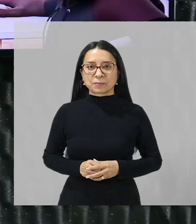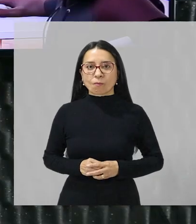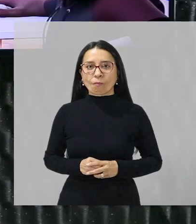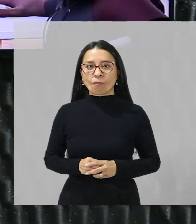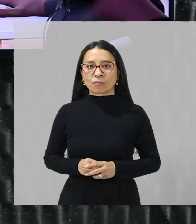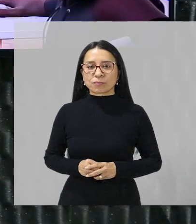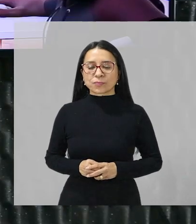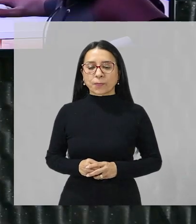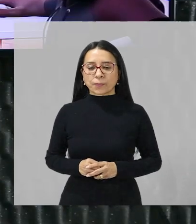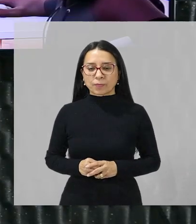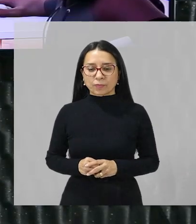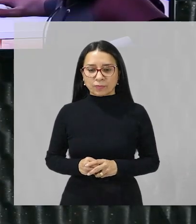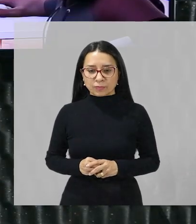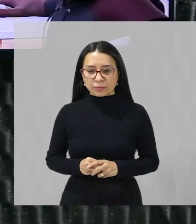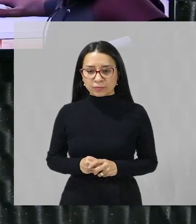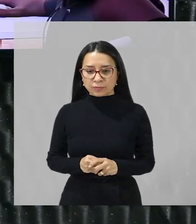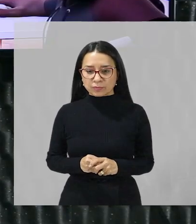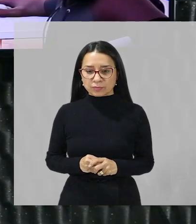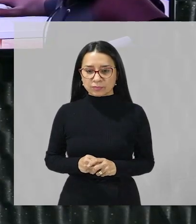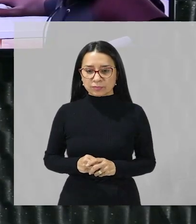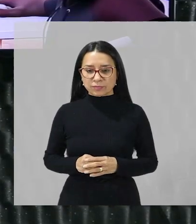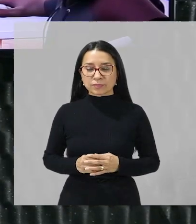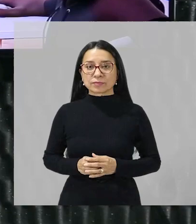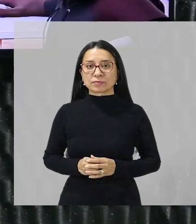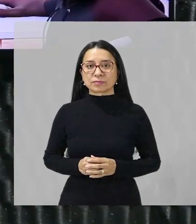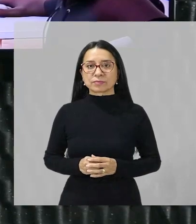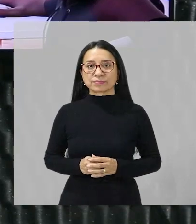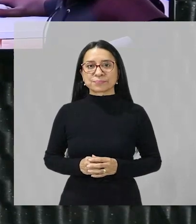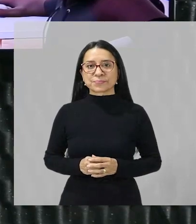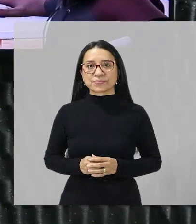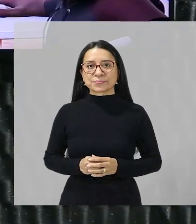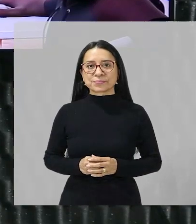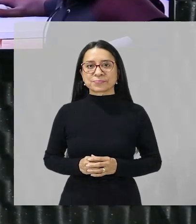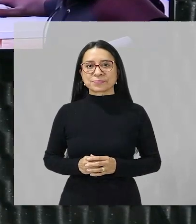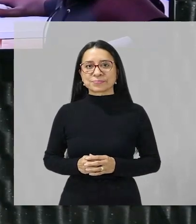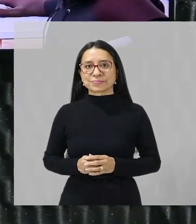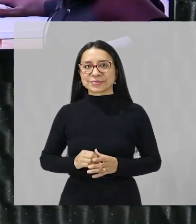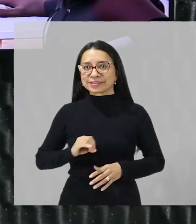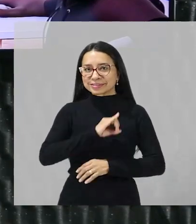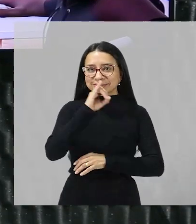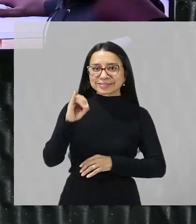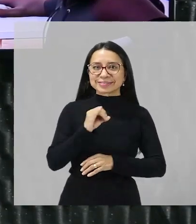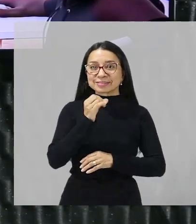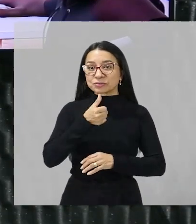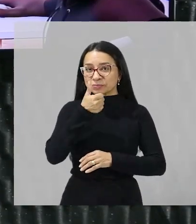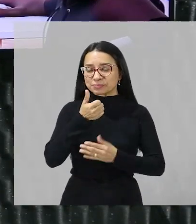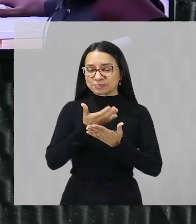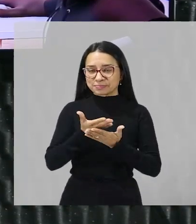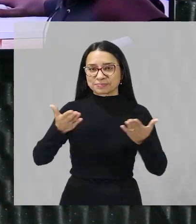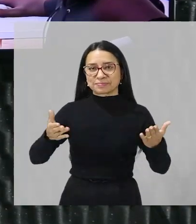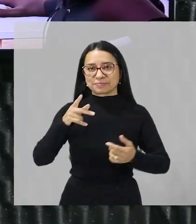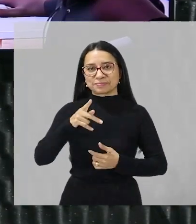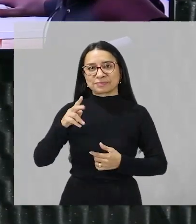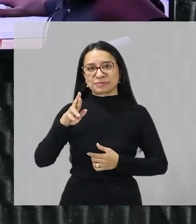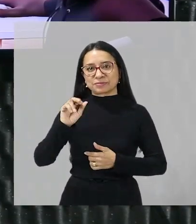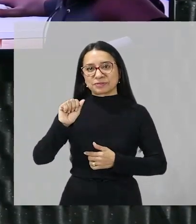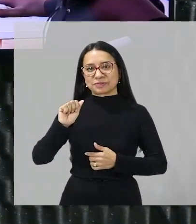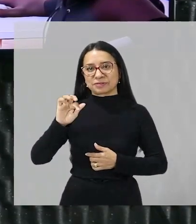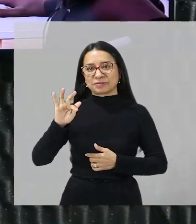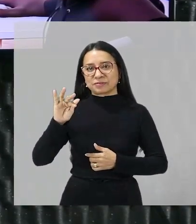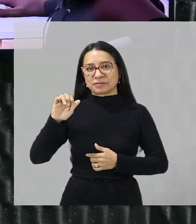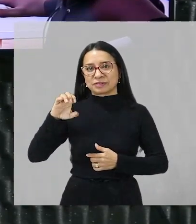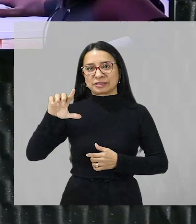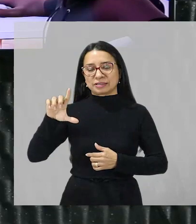Fala galera, tudo bem com vocês? Aqui é o professor Rafael Carlos, de Sociologia, da plataforma Gonçalves Dias. E a gente está aqui para mais